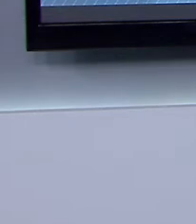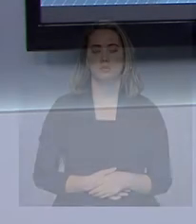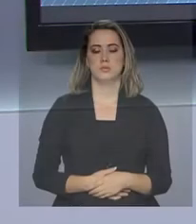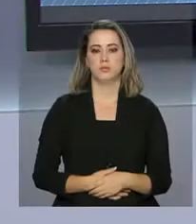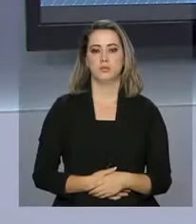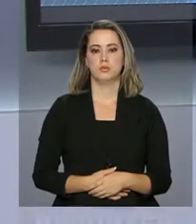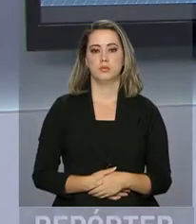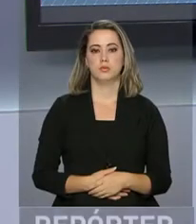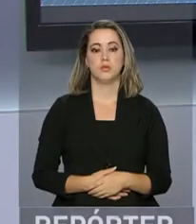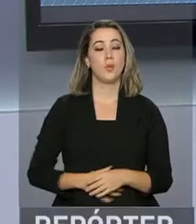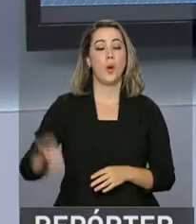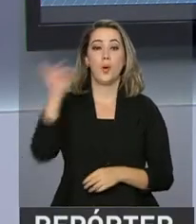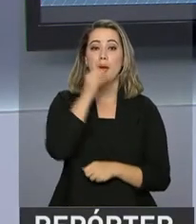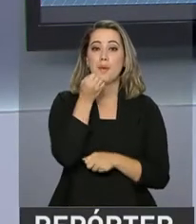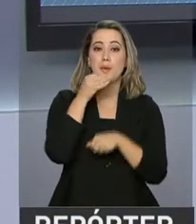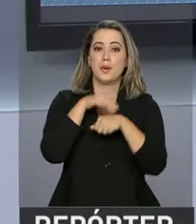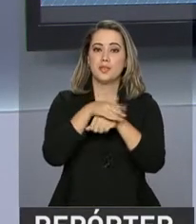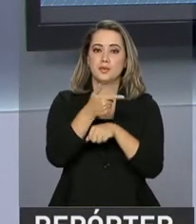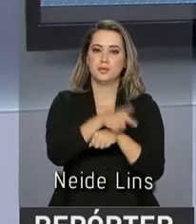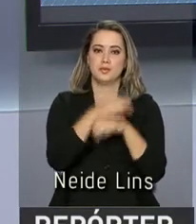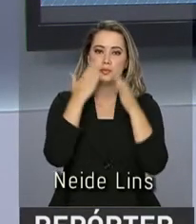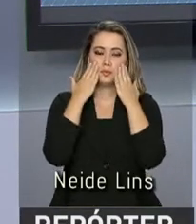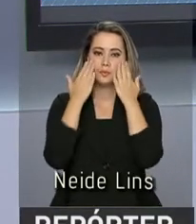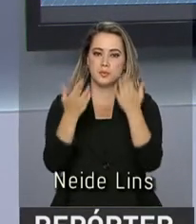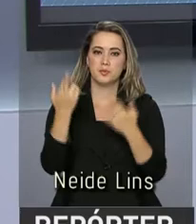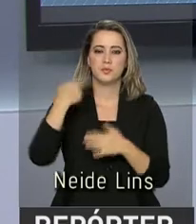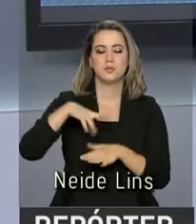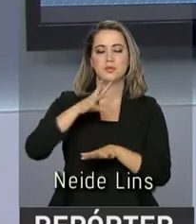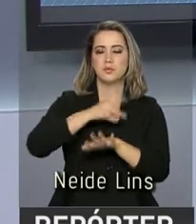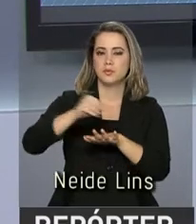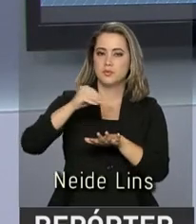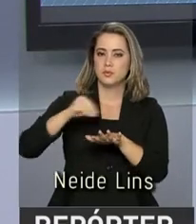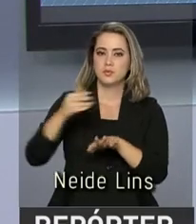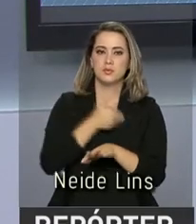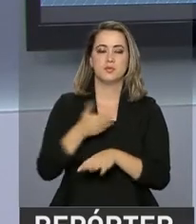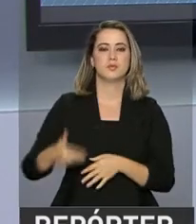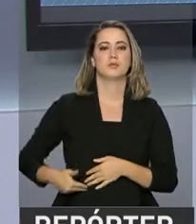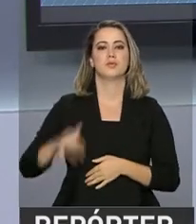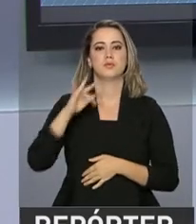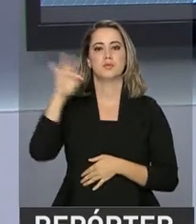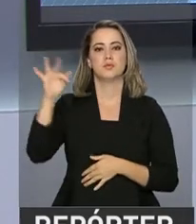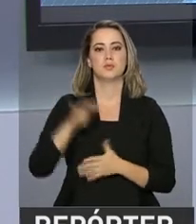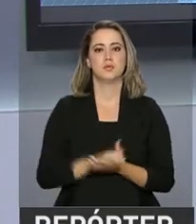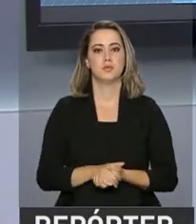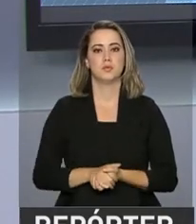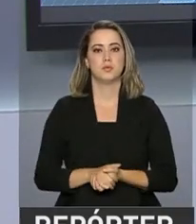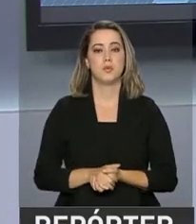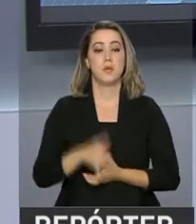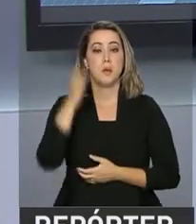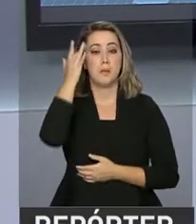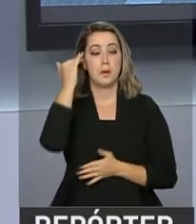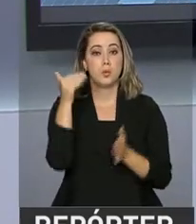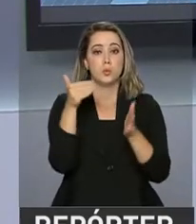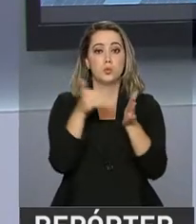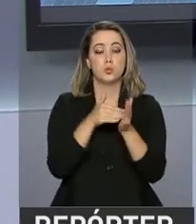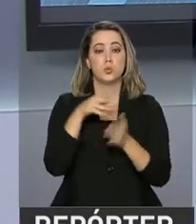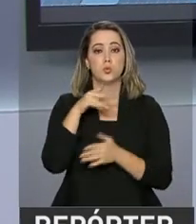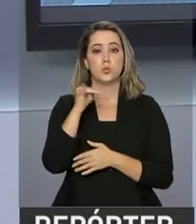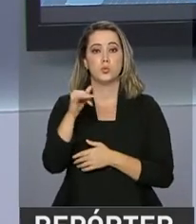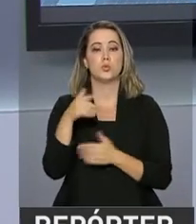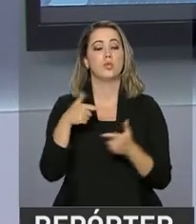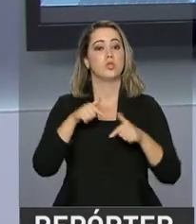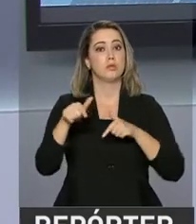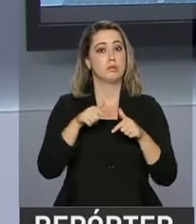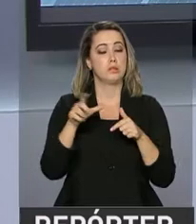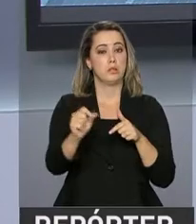olá boa noite estamos de volta com repórter nbr e as notícias do governo federal amanhã é o último dia de